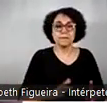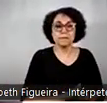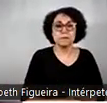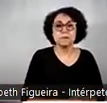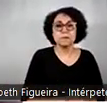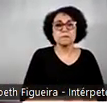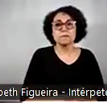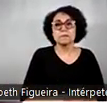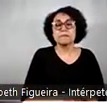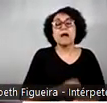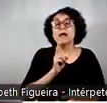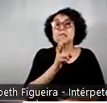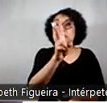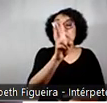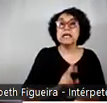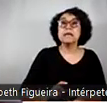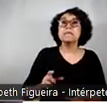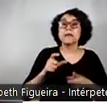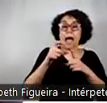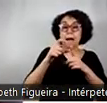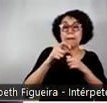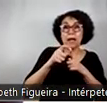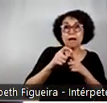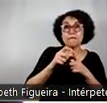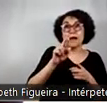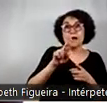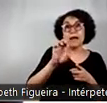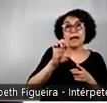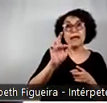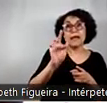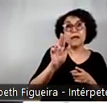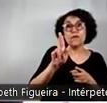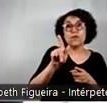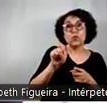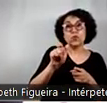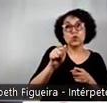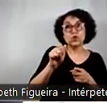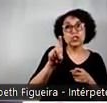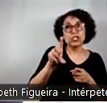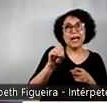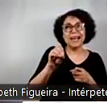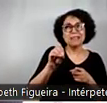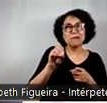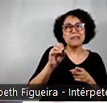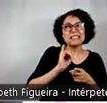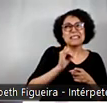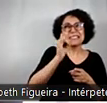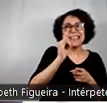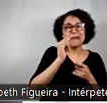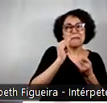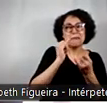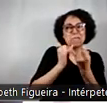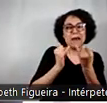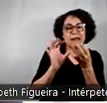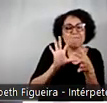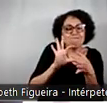com sempre com problemas, né? Tipo assim, ah, quem a pessoa, a crise dos refugiados, uma